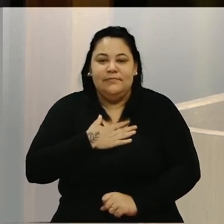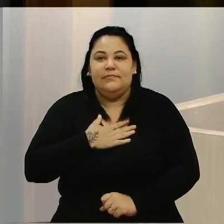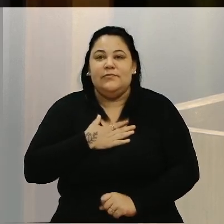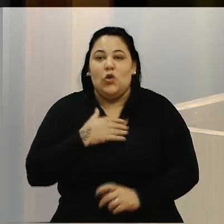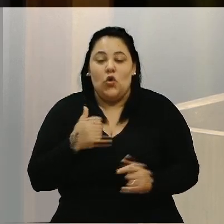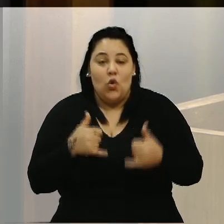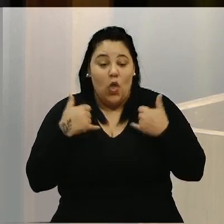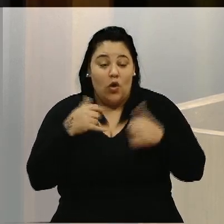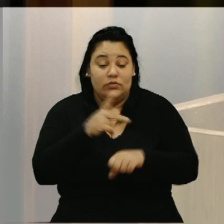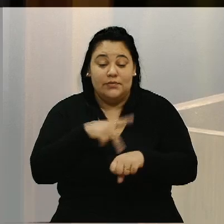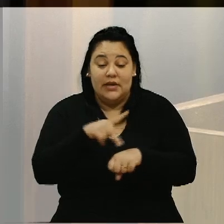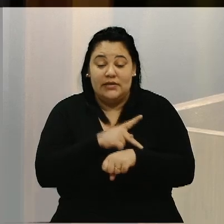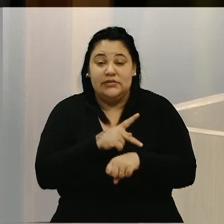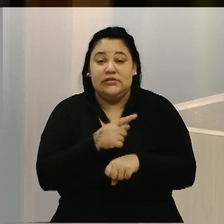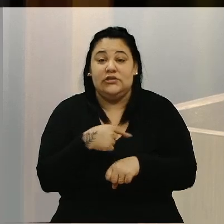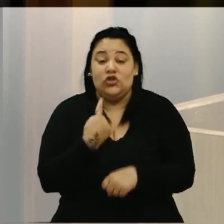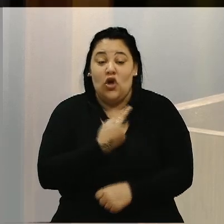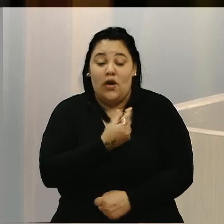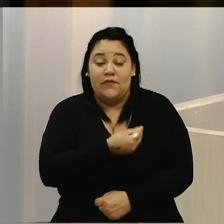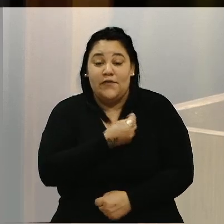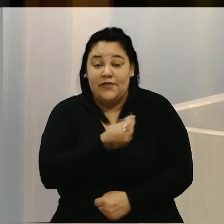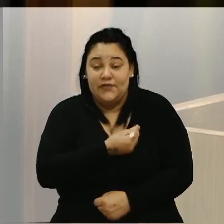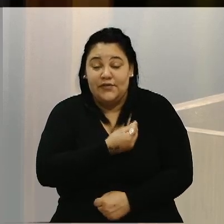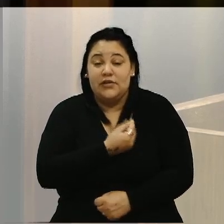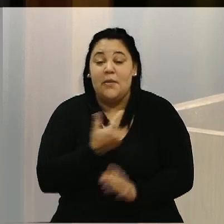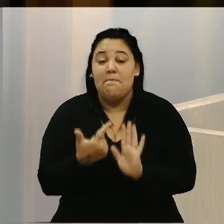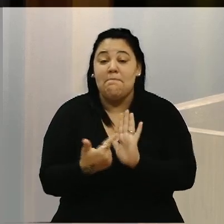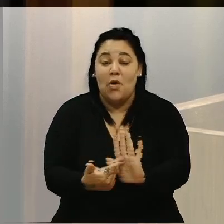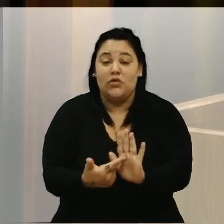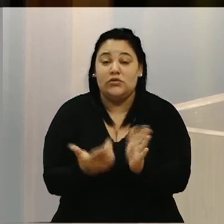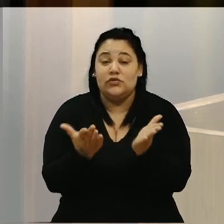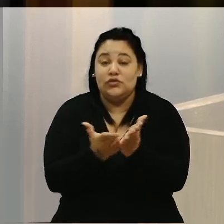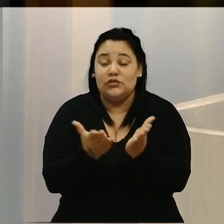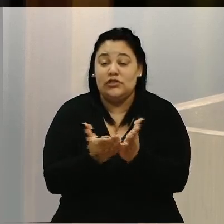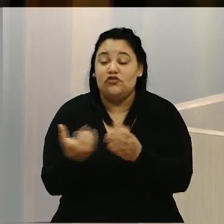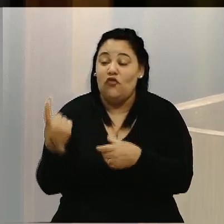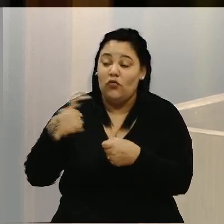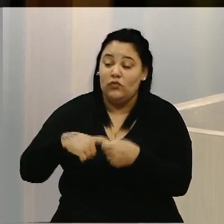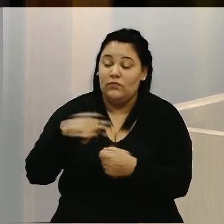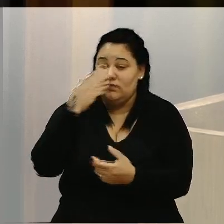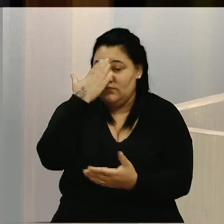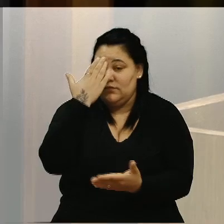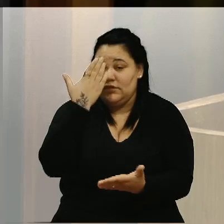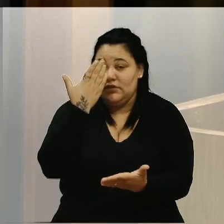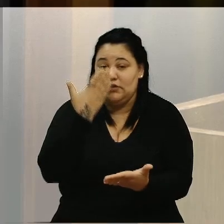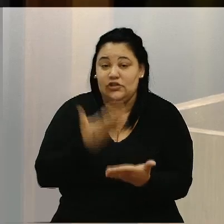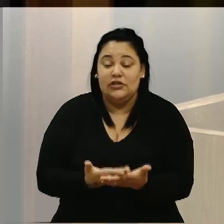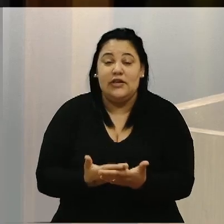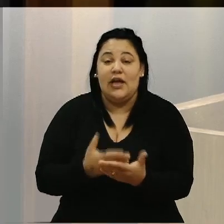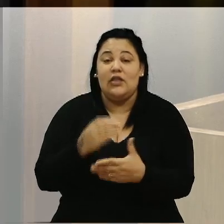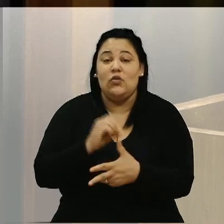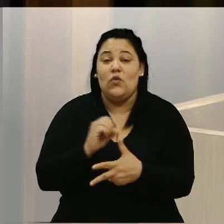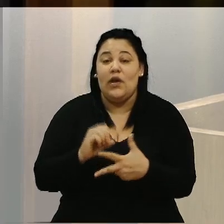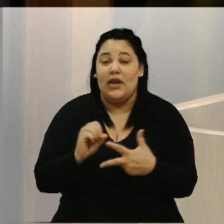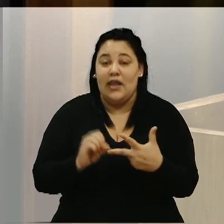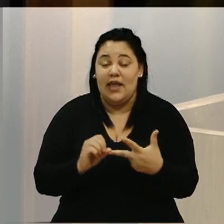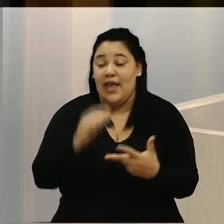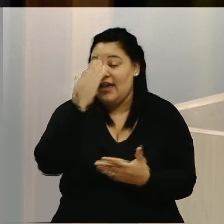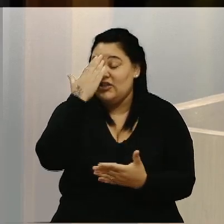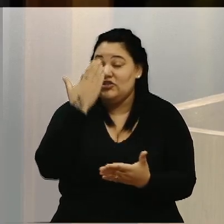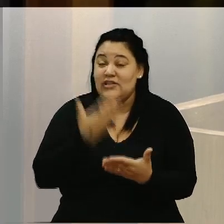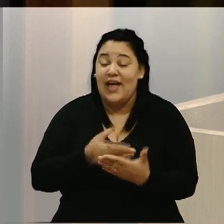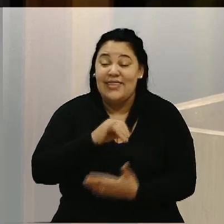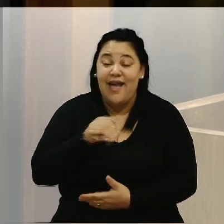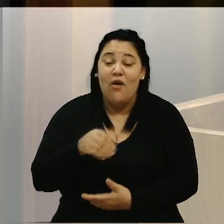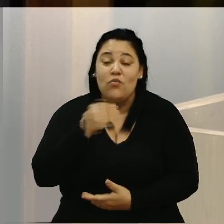onde vivemos, que mostra que os estudantes voltaram a acreditar no Enem, voltaram a acreditar na possibilidade